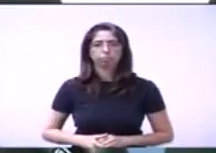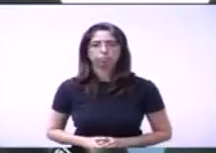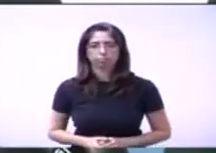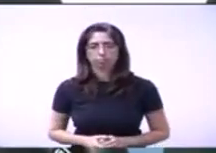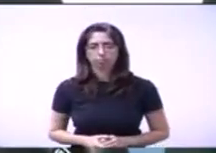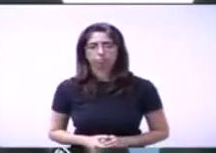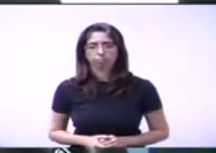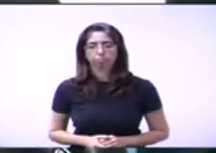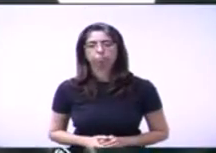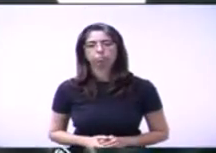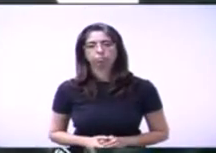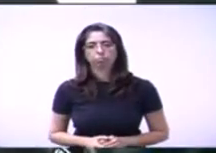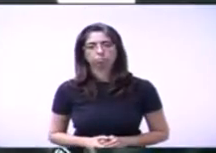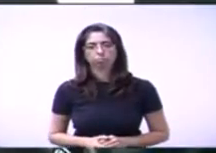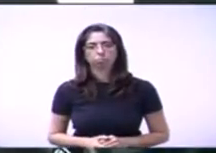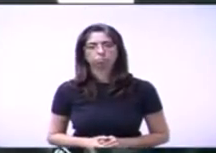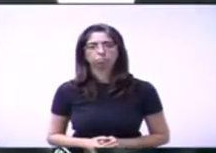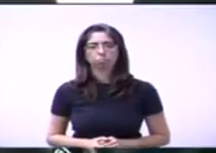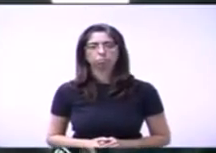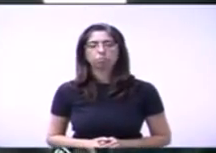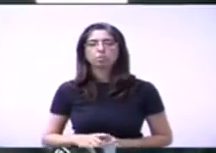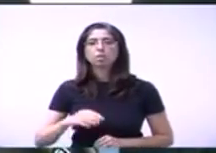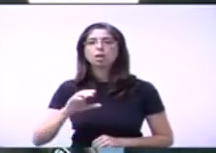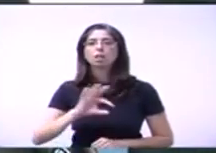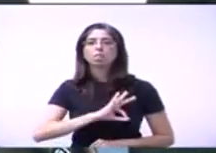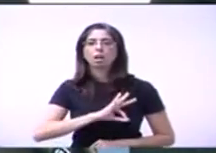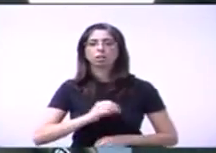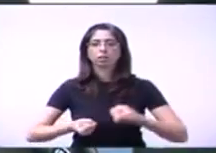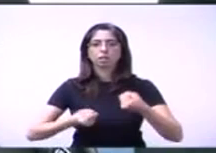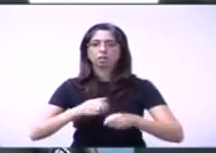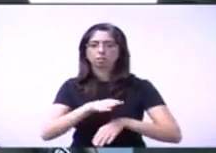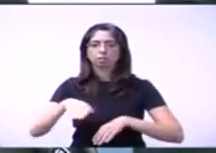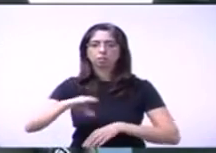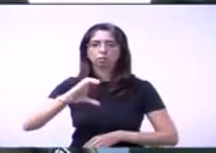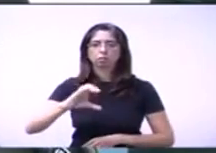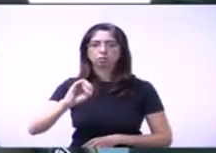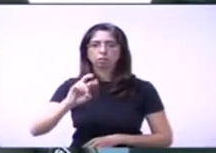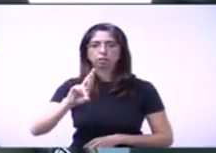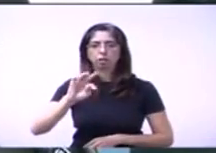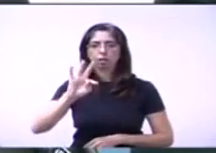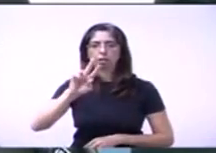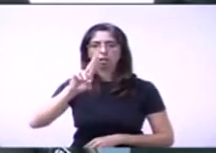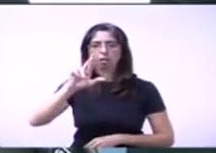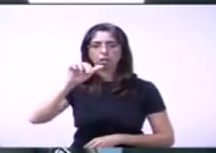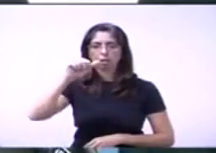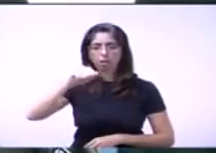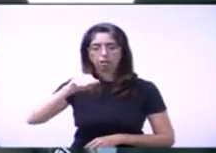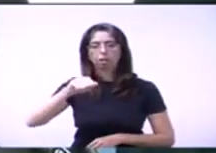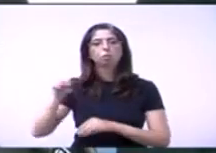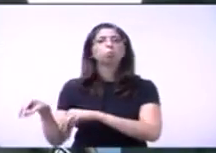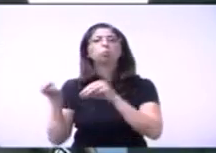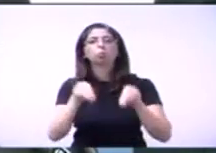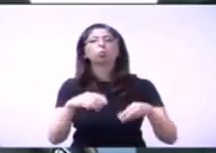a transferência da atual Ciretran para outro espaço, como melhor